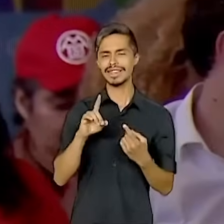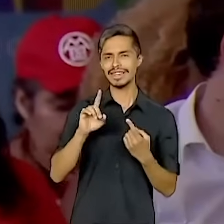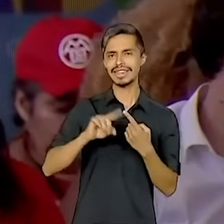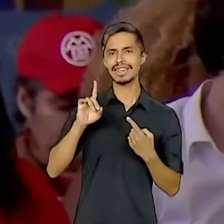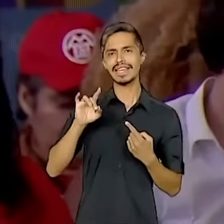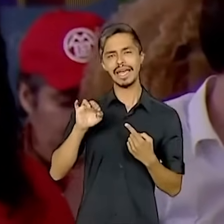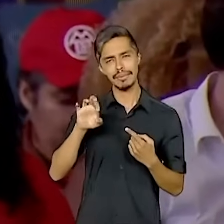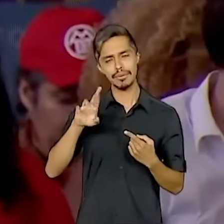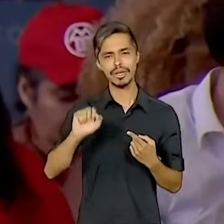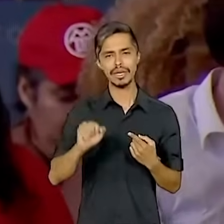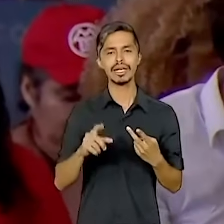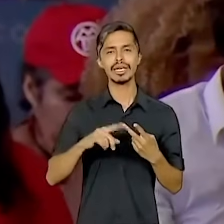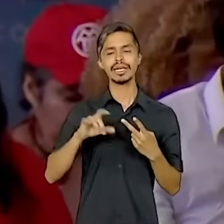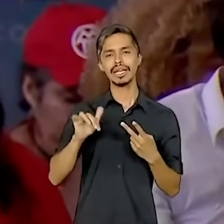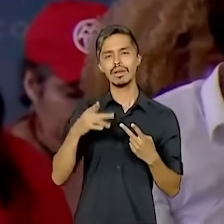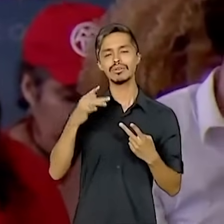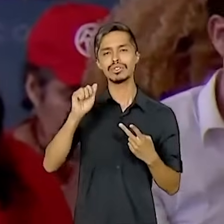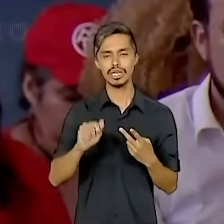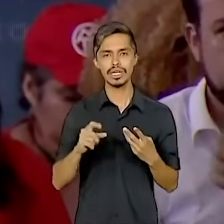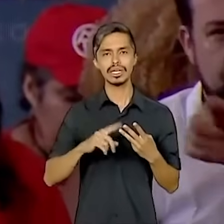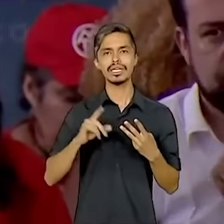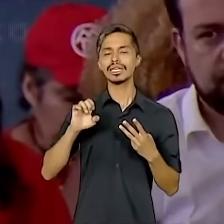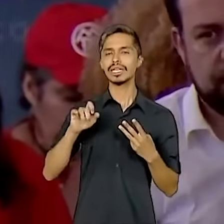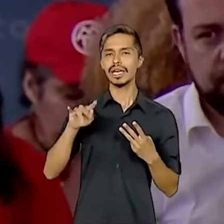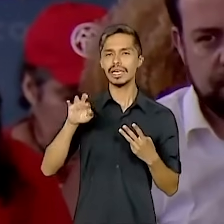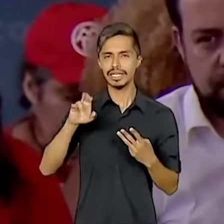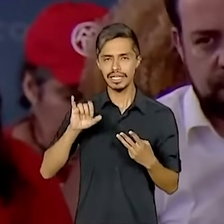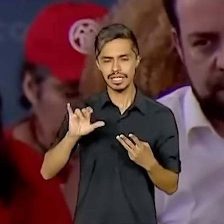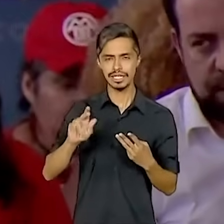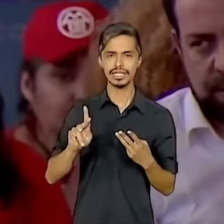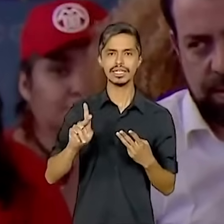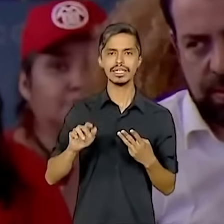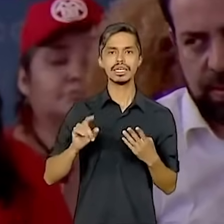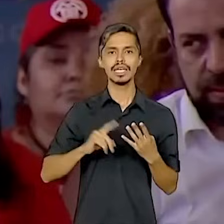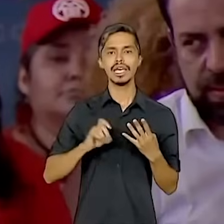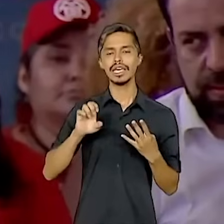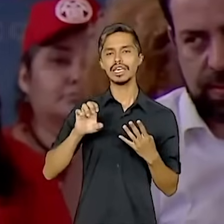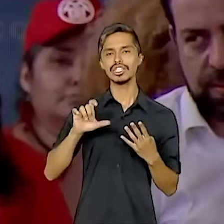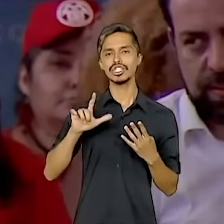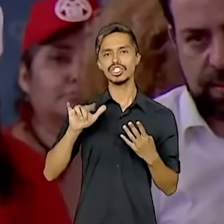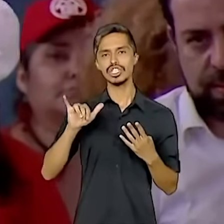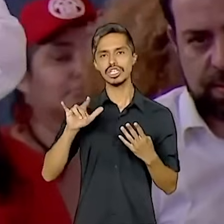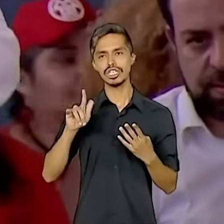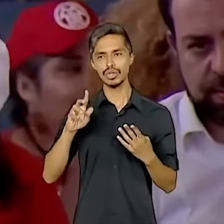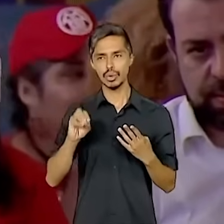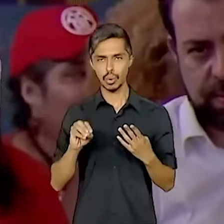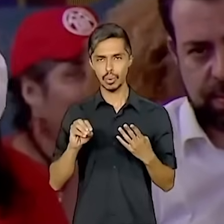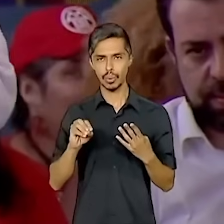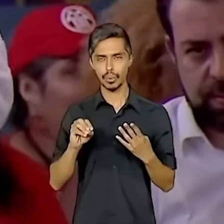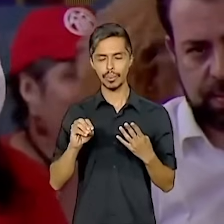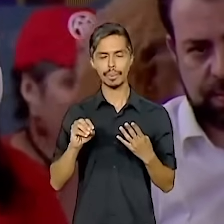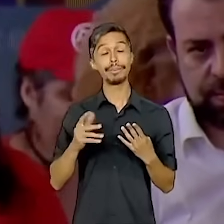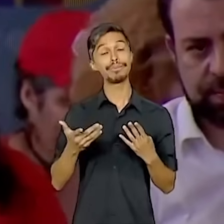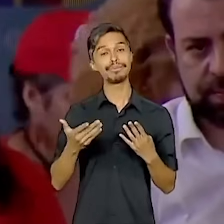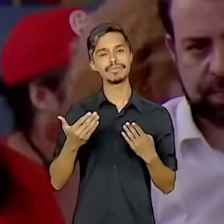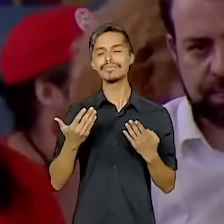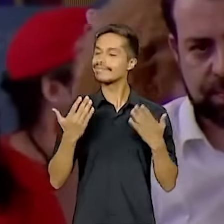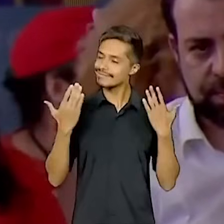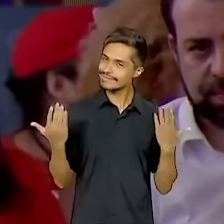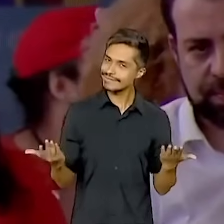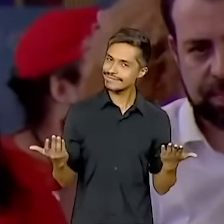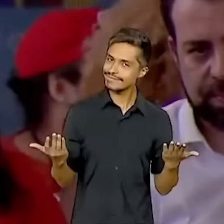Lima, Cláudia Rosane Garcês, Kelly Cristina Silva e Egídio Coelho de Souza. Bem,